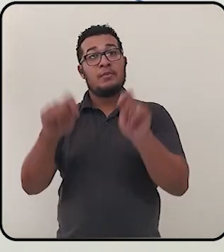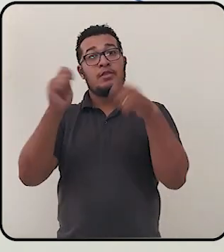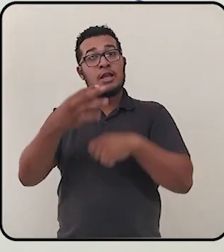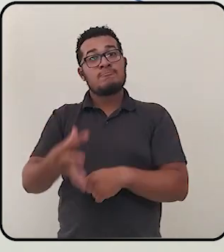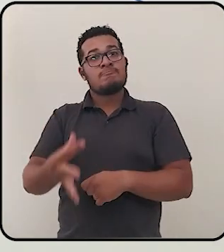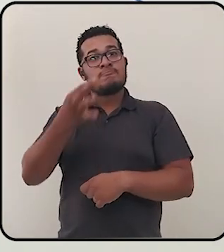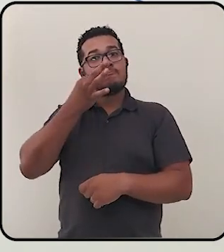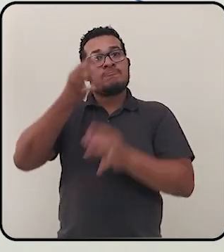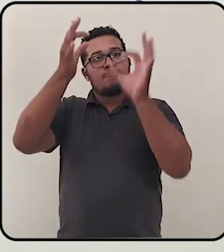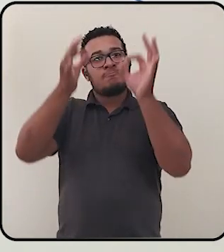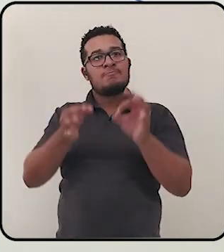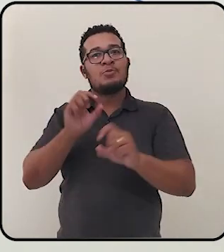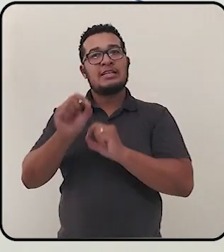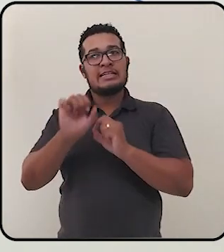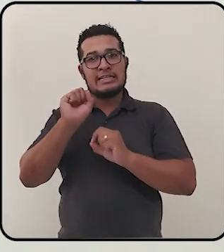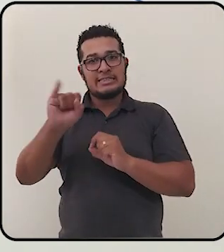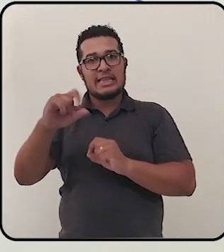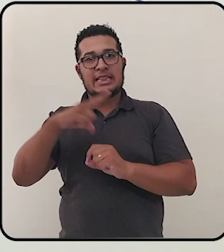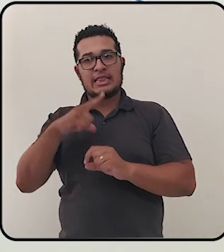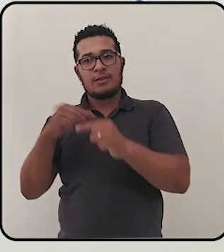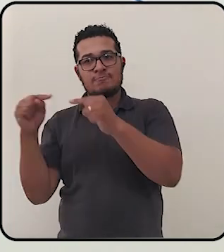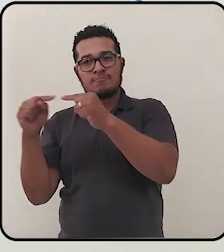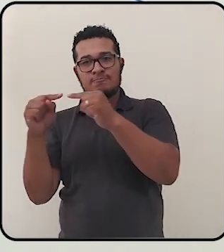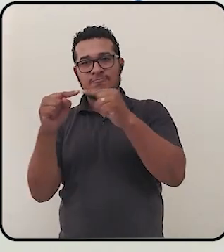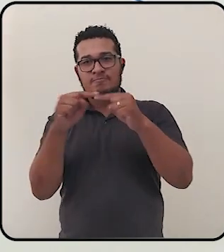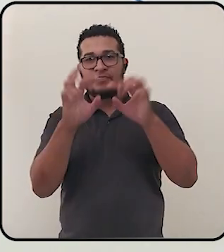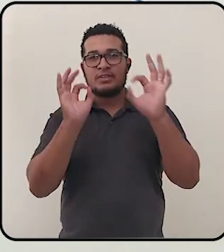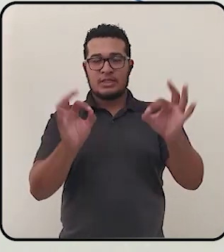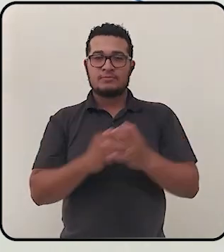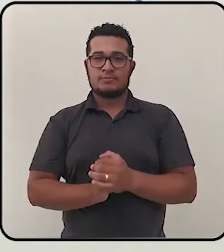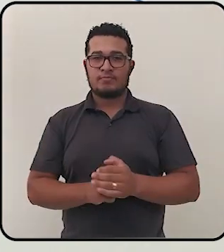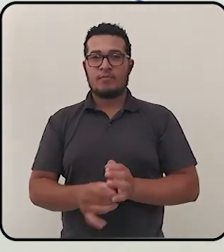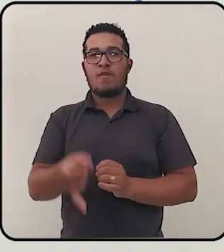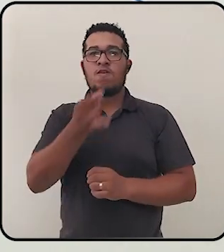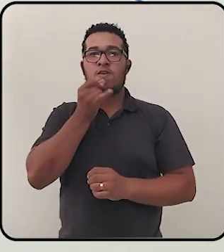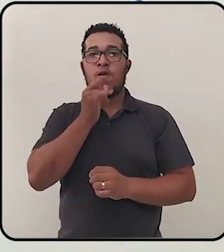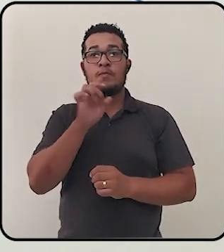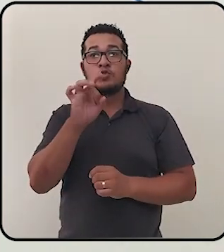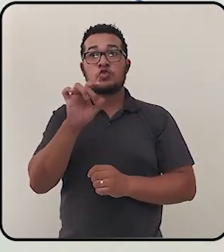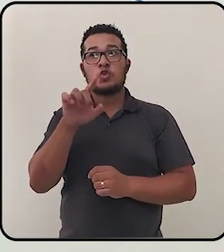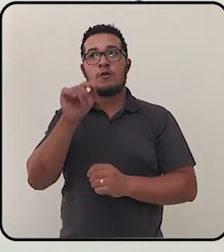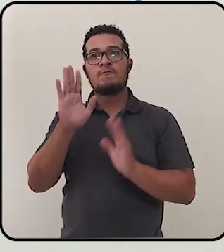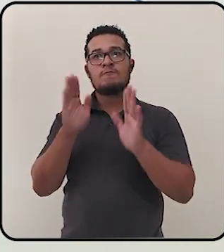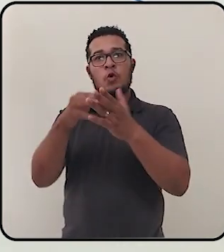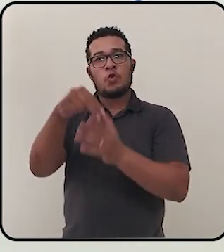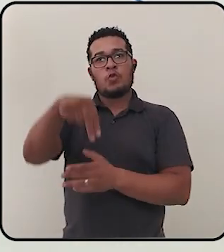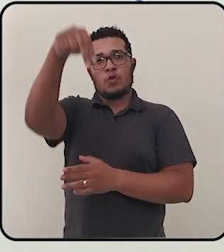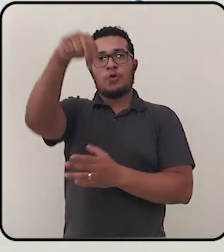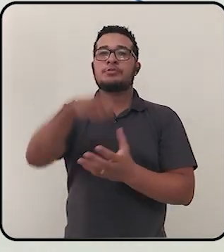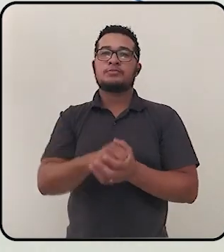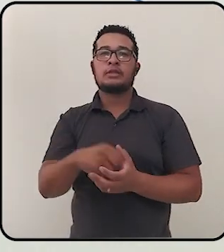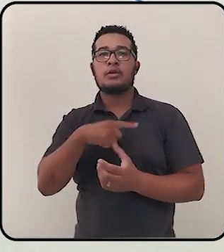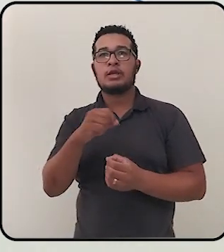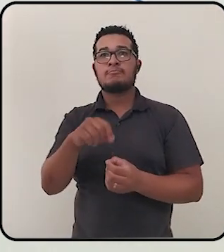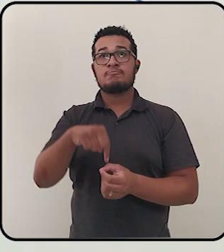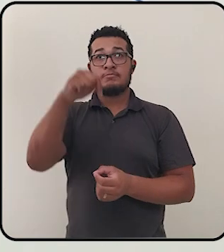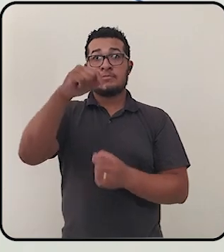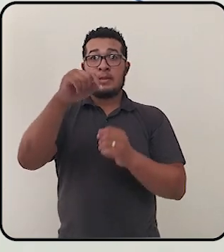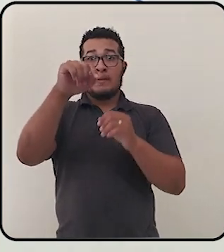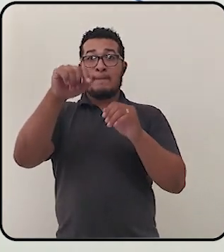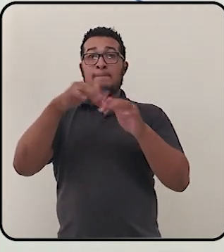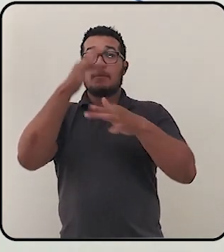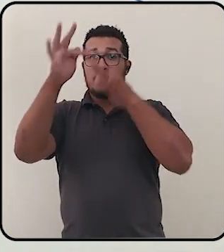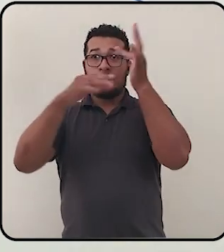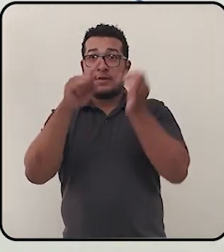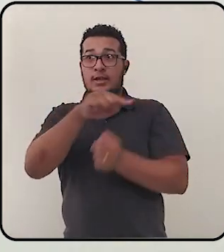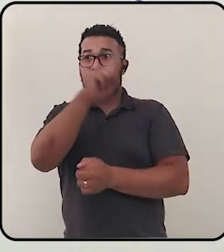conferir se a gente tem a sequência correta. Por exemplo, pegando só o hemisfério norte, sequência: